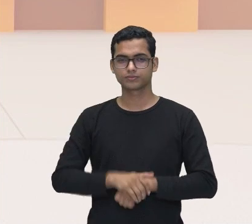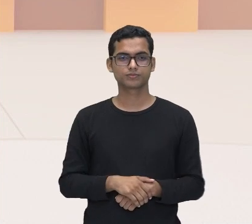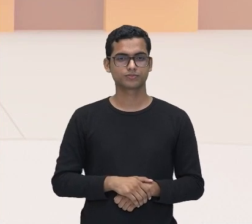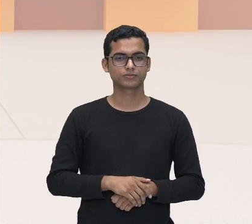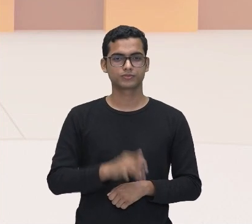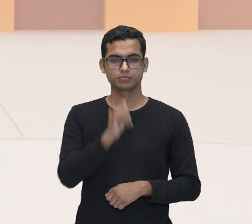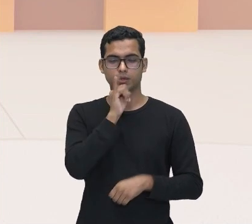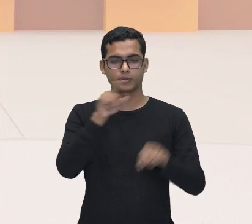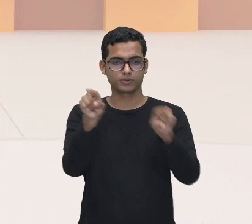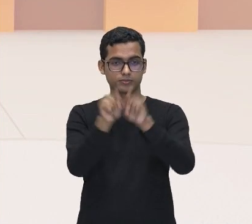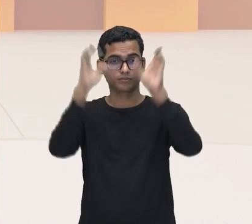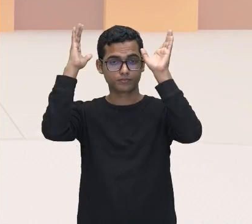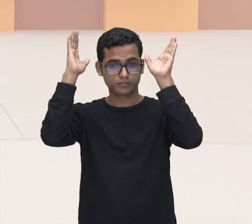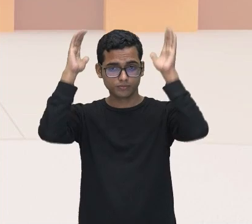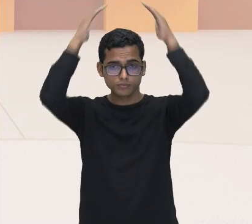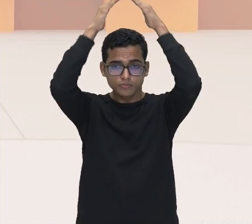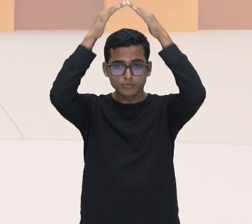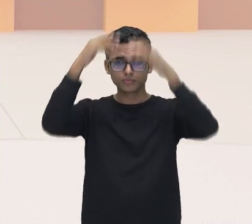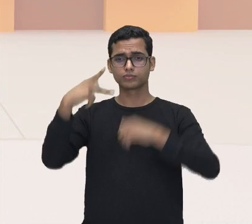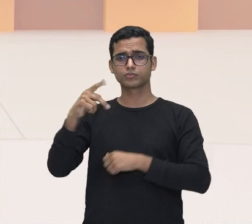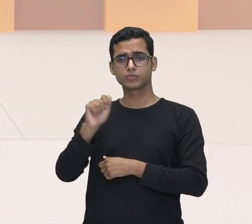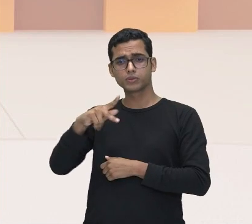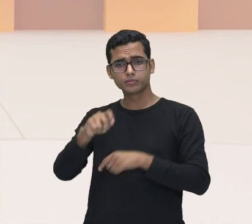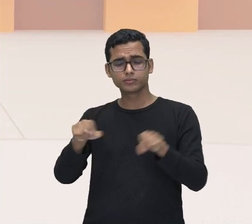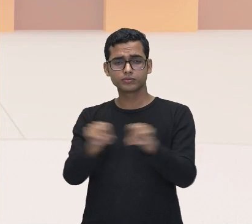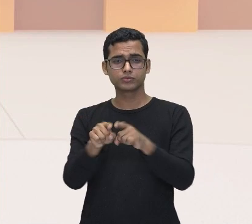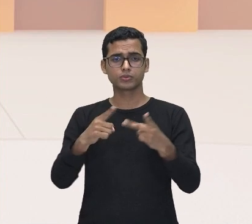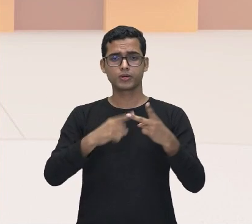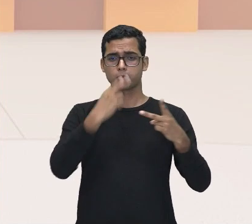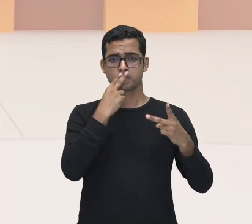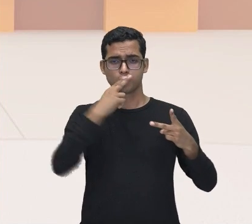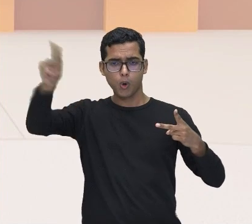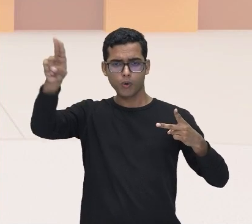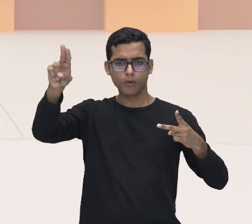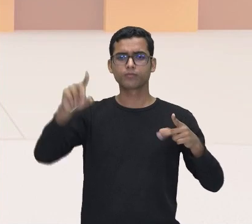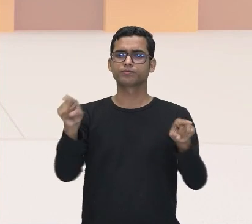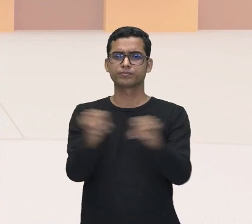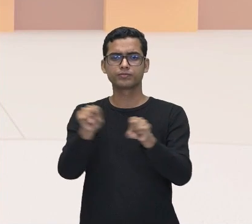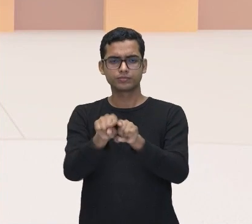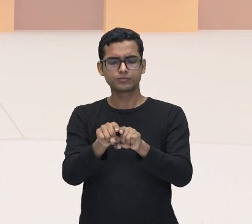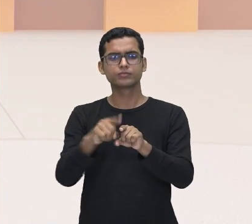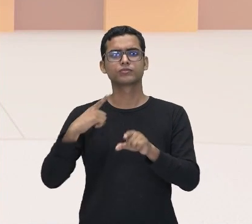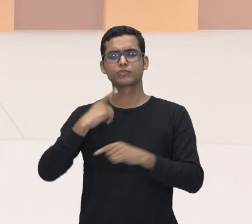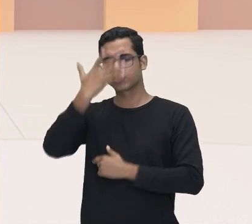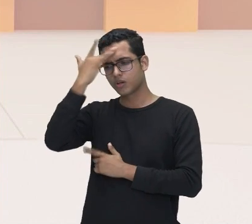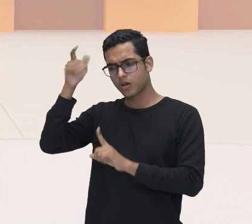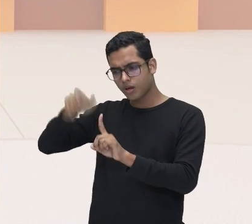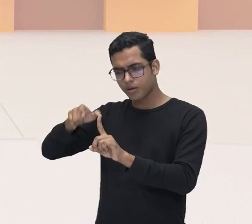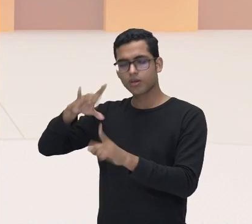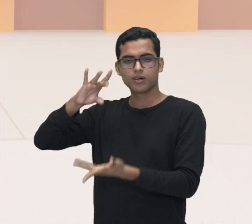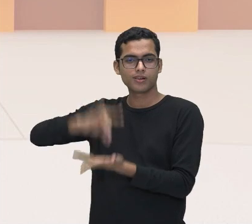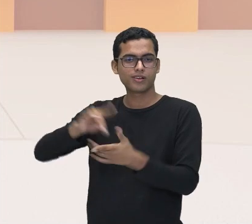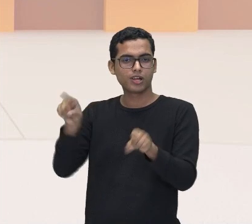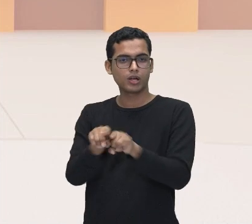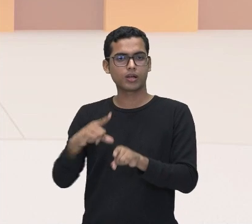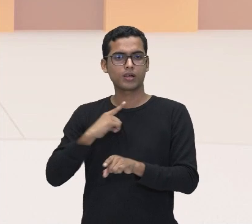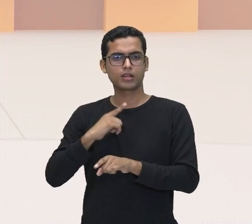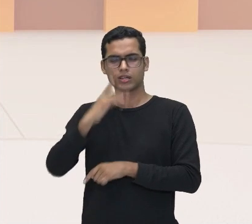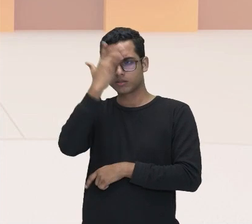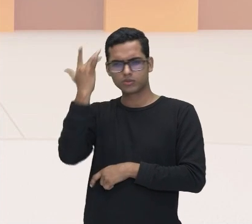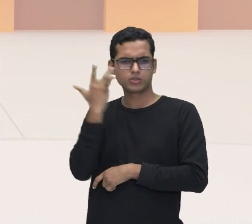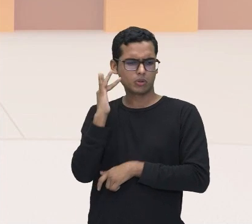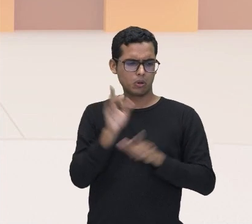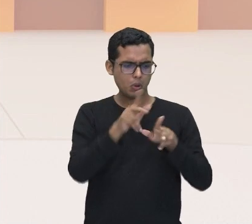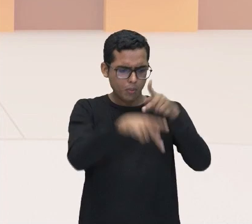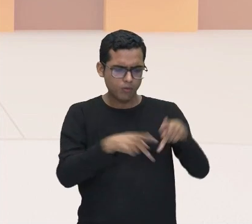Papa, né? Mas, por exemplo, Hitler também era uma pessoa carismática, né? Mas que usou